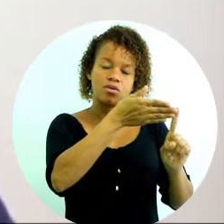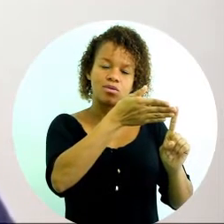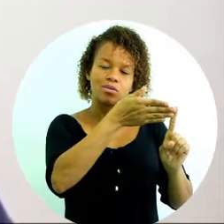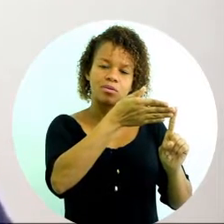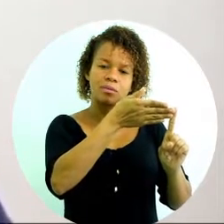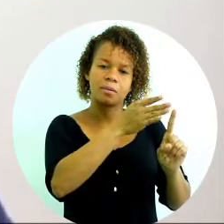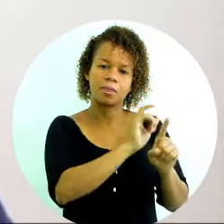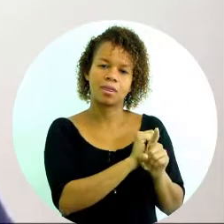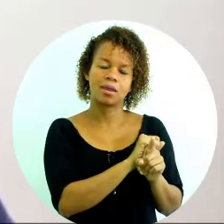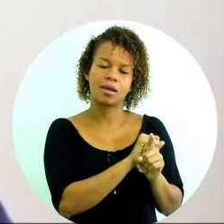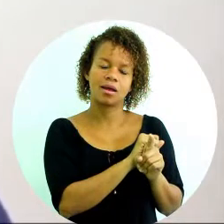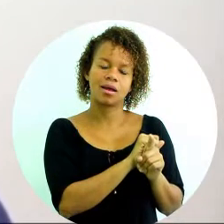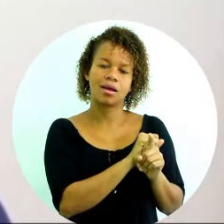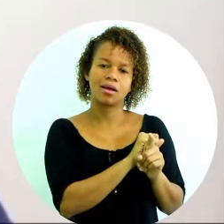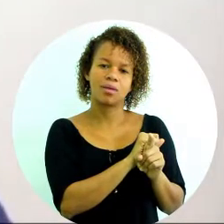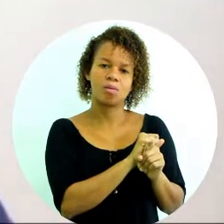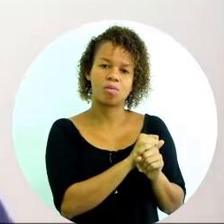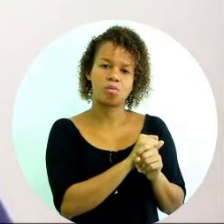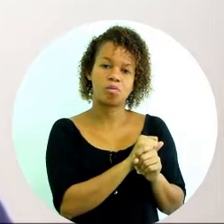chamado funcionalismo.